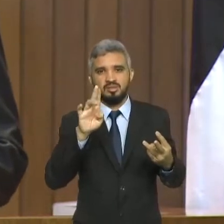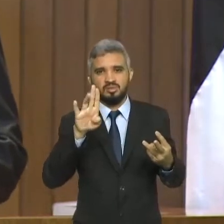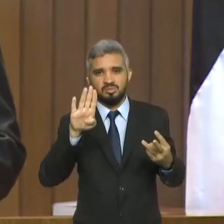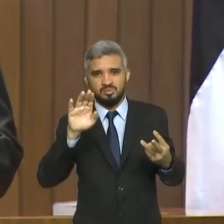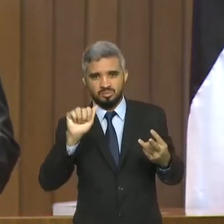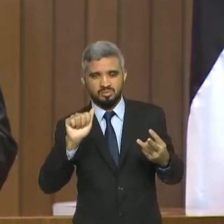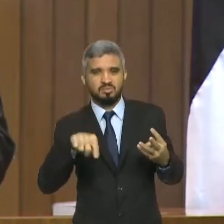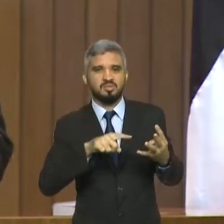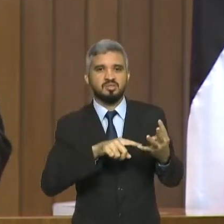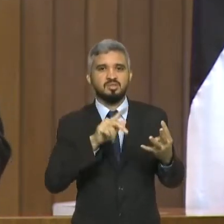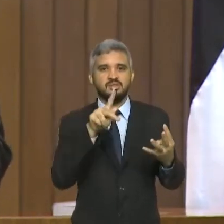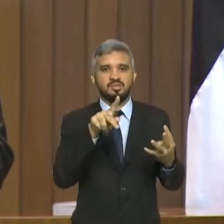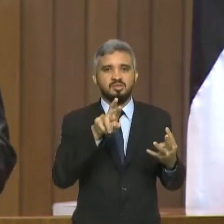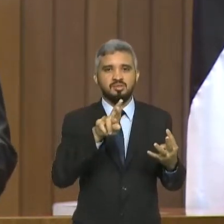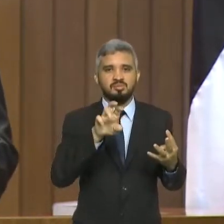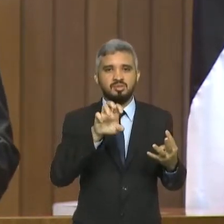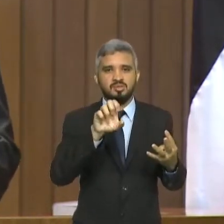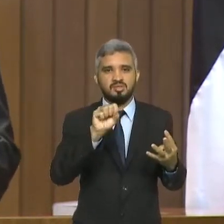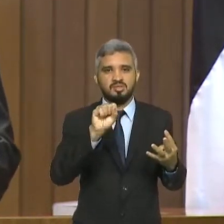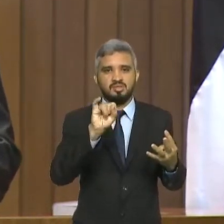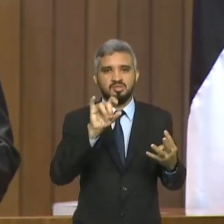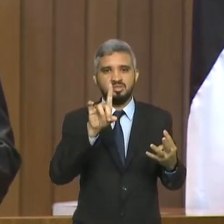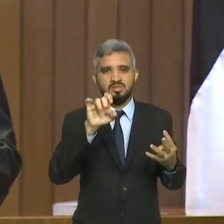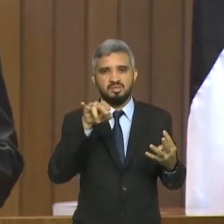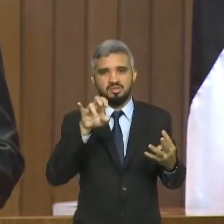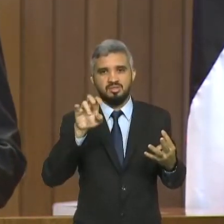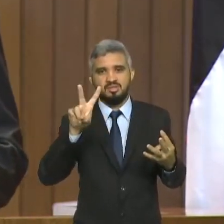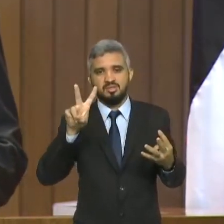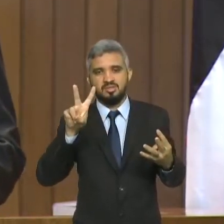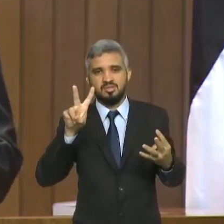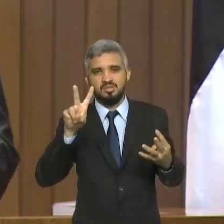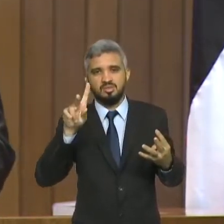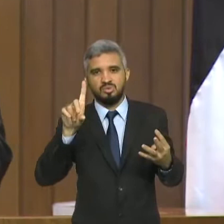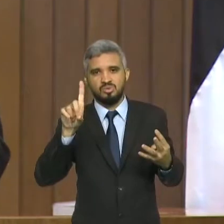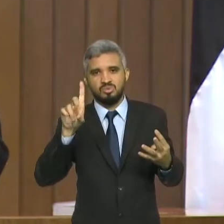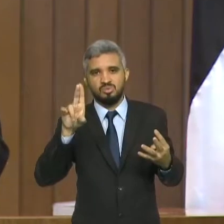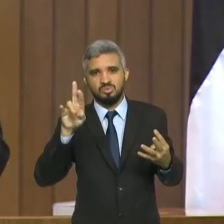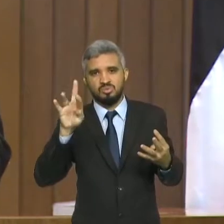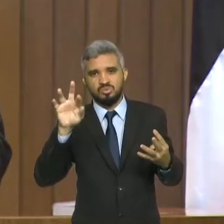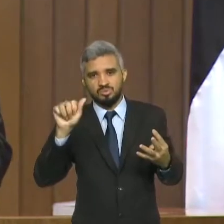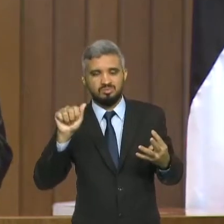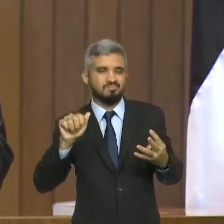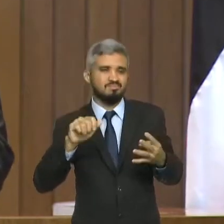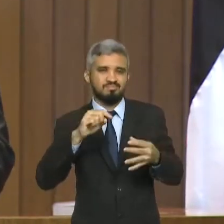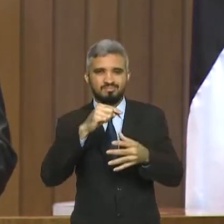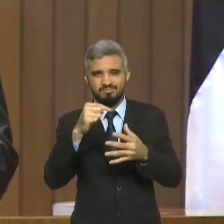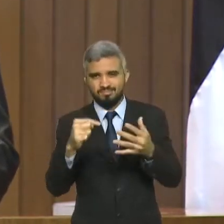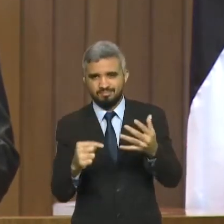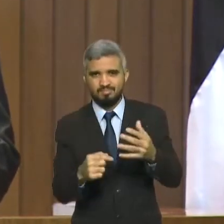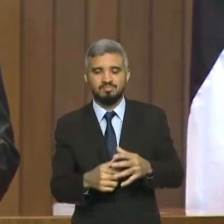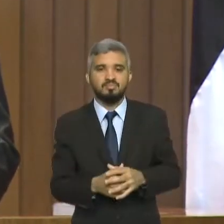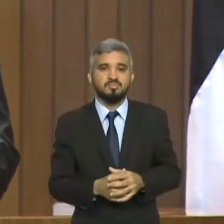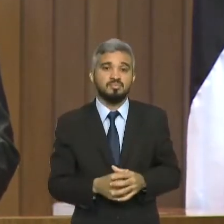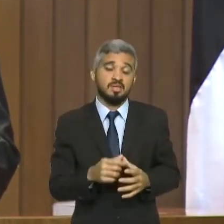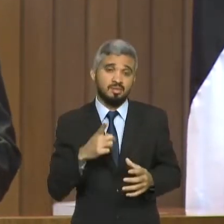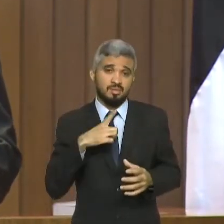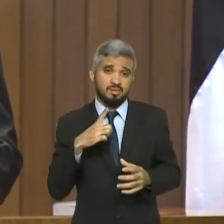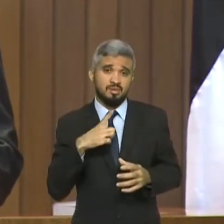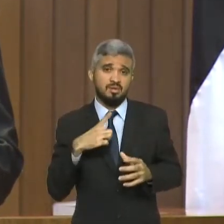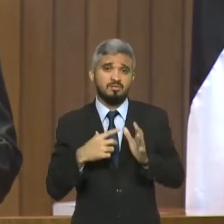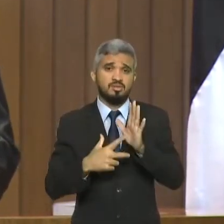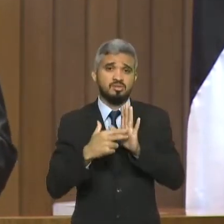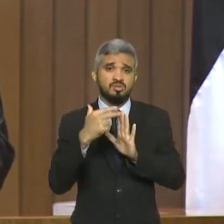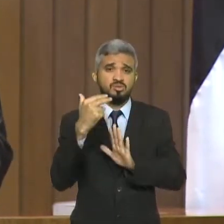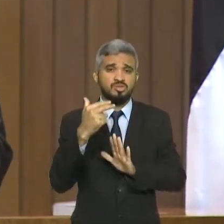procedimentos, e aqui trago um pouco do balanço de alguns procedimentos que foram realizados, como mapeamento de retina,